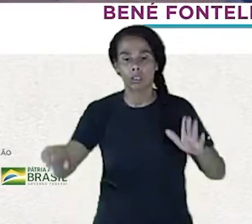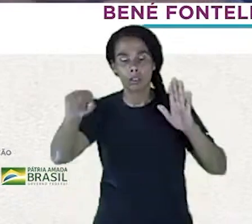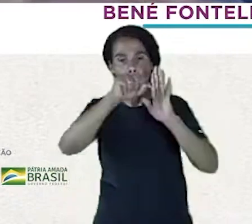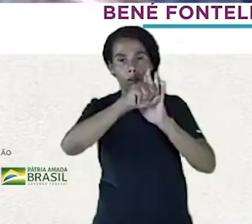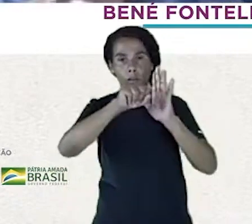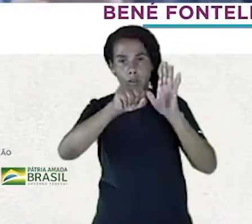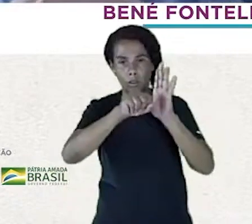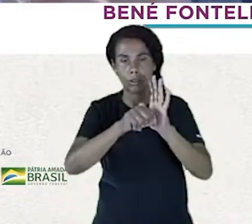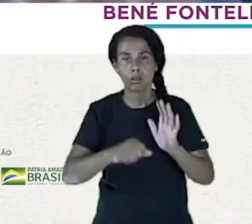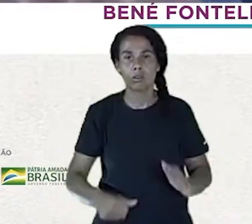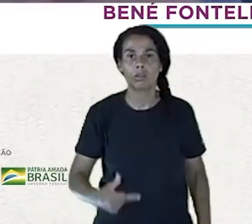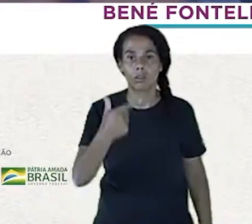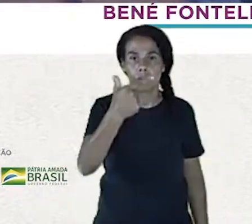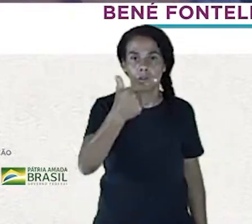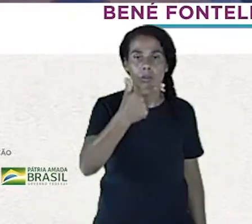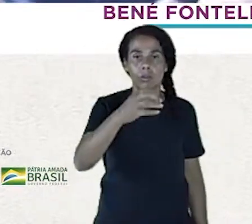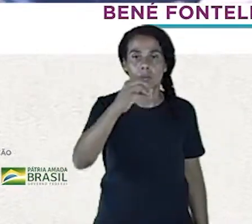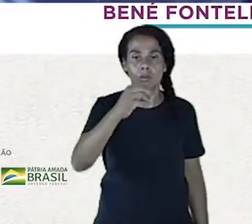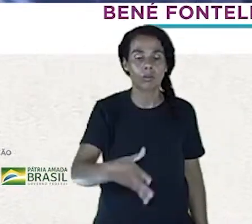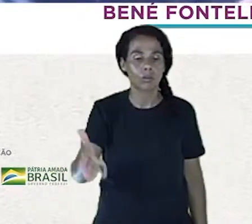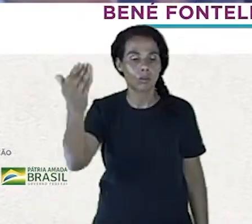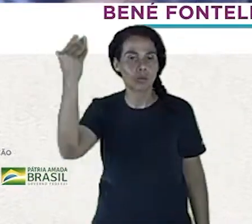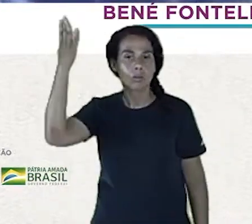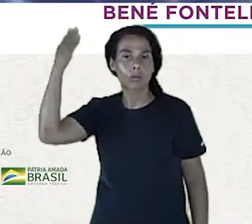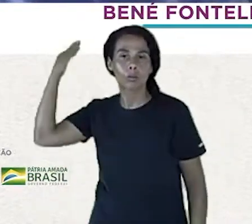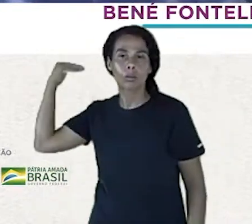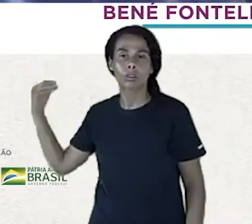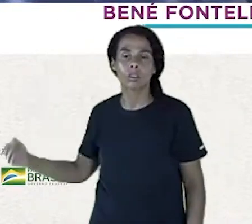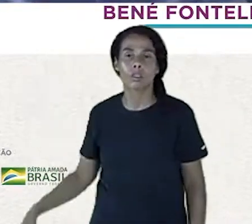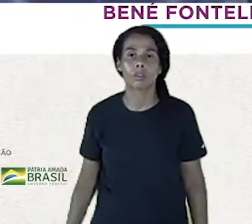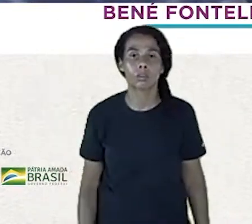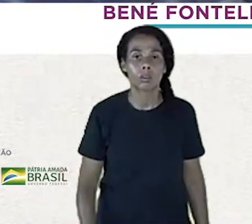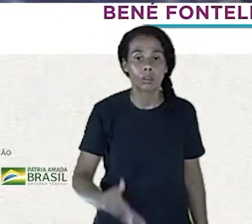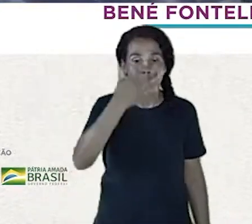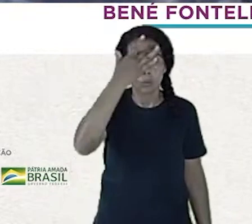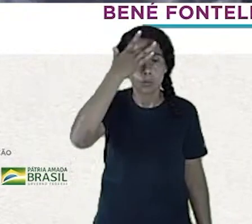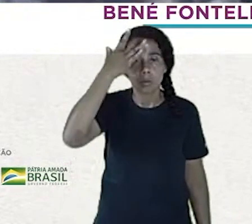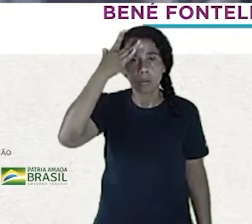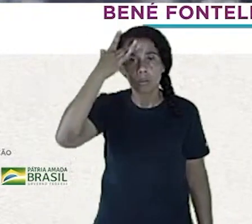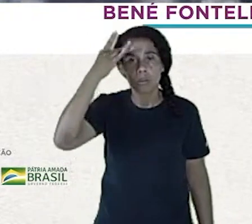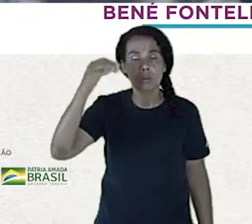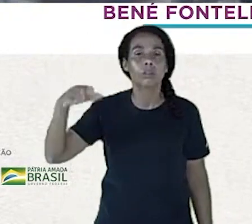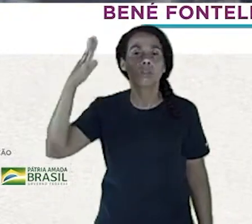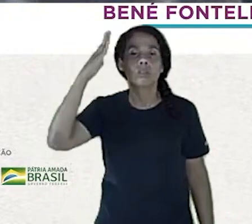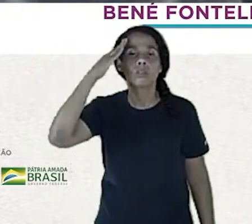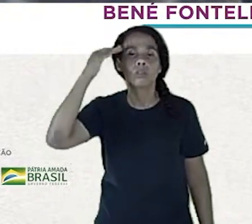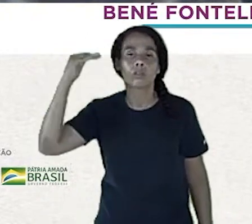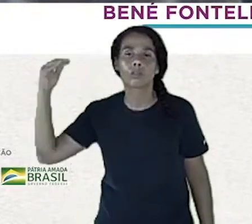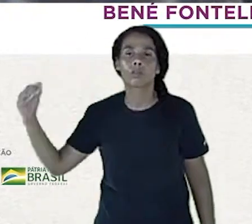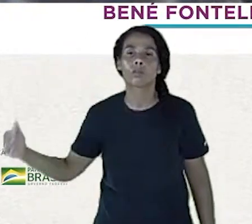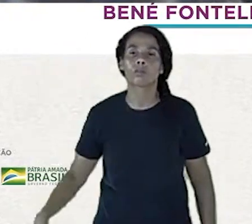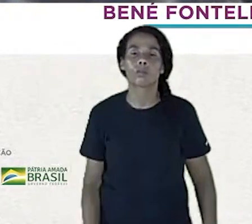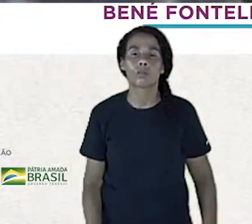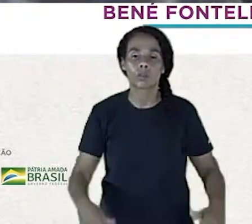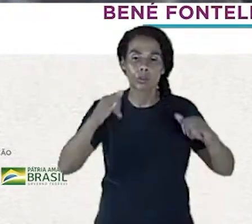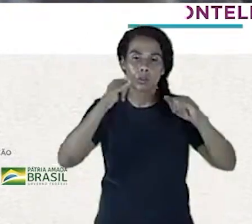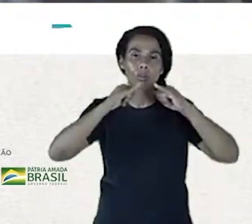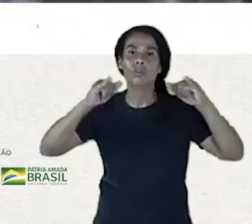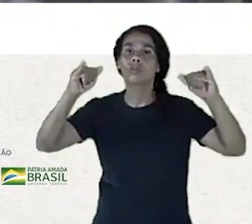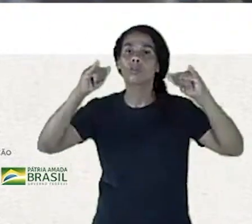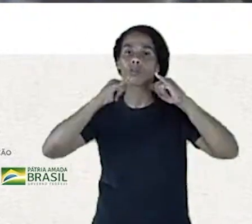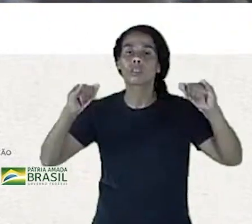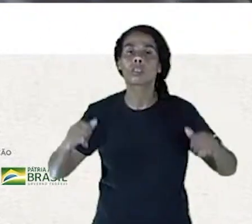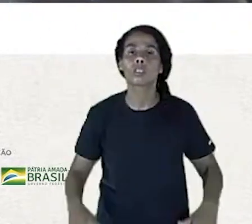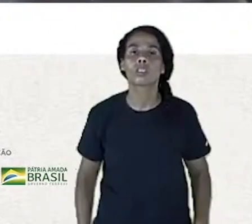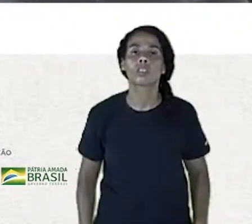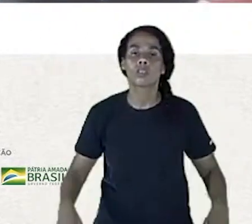outros, o grupo dos caras rapazes, o John e a Yoko, né? Que fizeram aquela grande campanha e colocaram isso nas